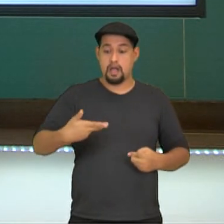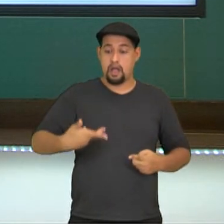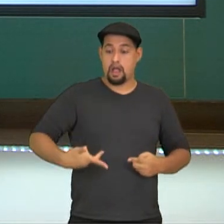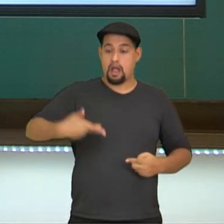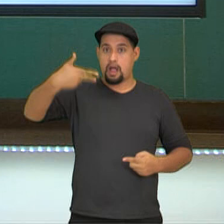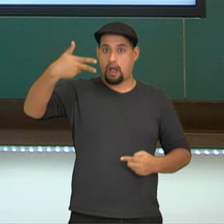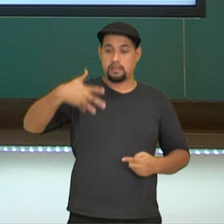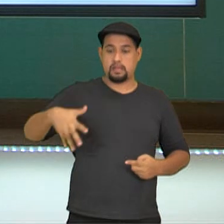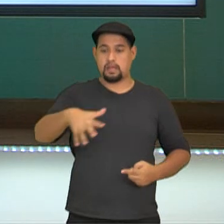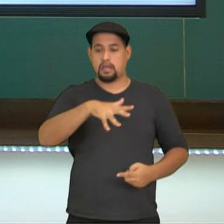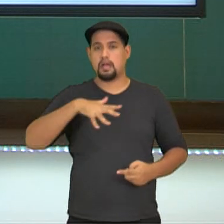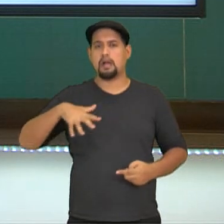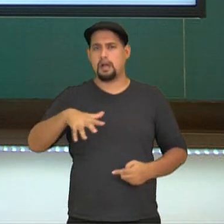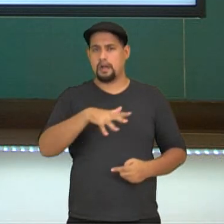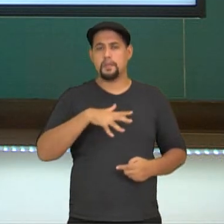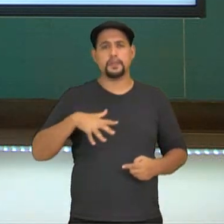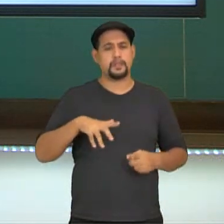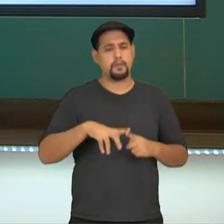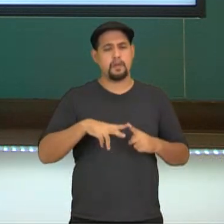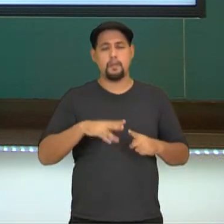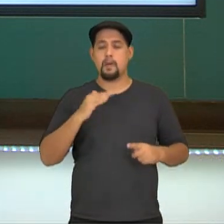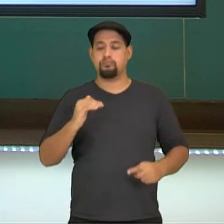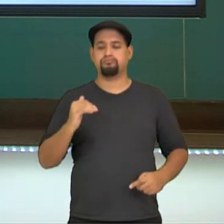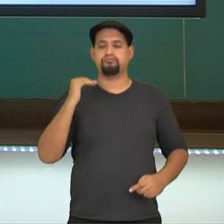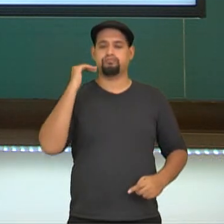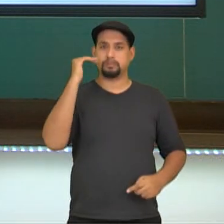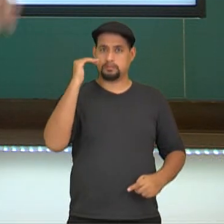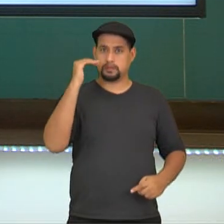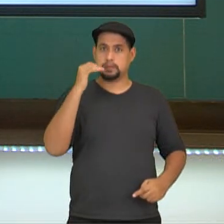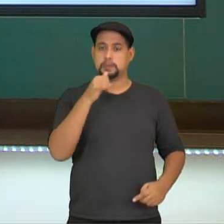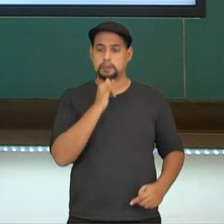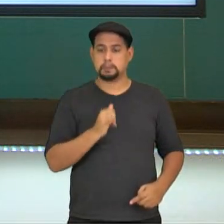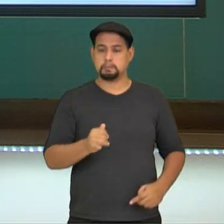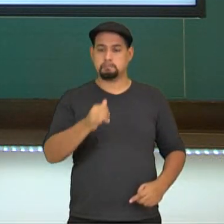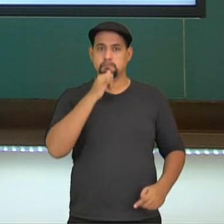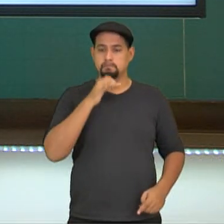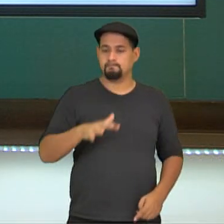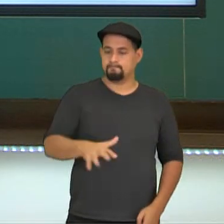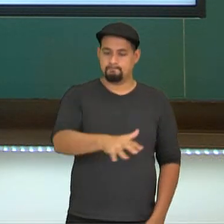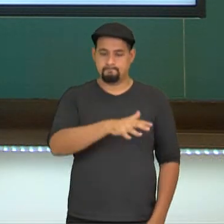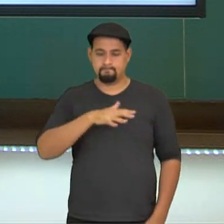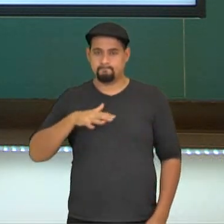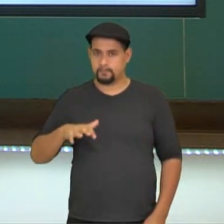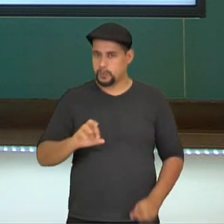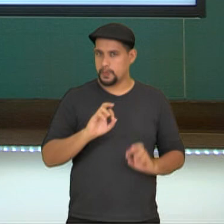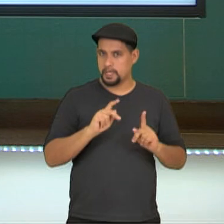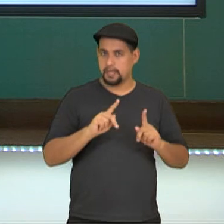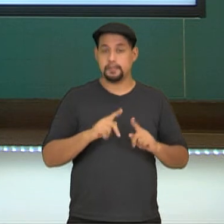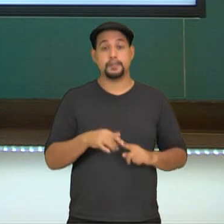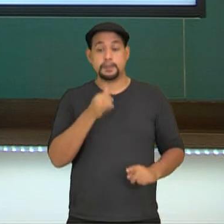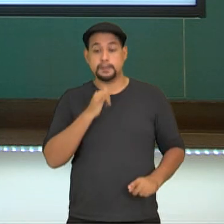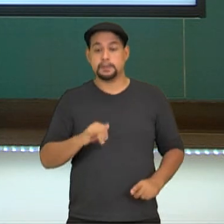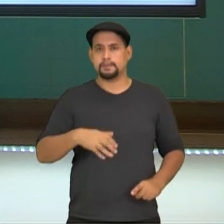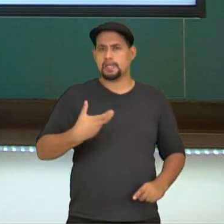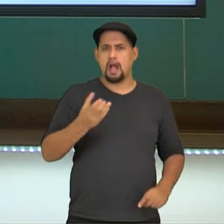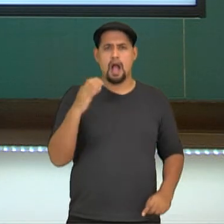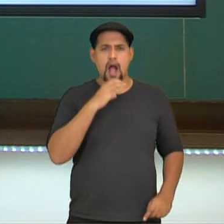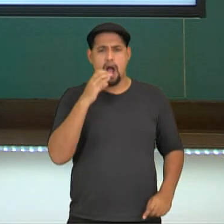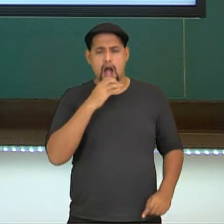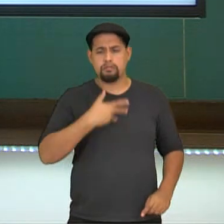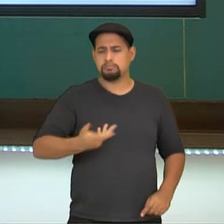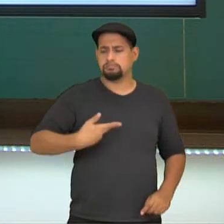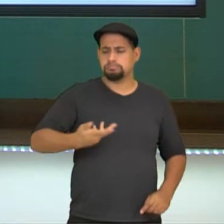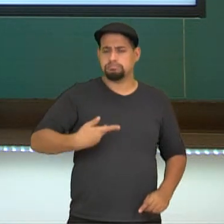campo e mais alto o deslocamento, maior o deslocamento que a carga se deslocar, ok? Então, quanto maior o deslocamento, mais rápido, maior